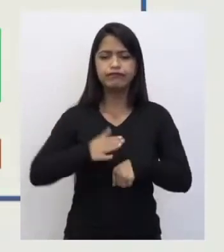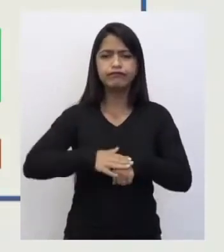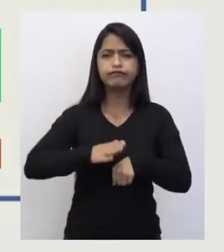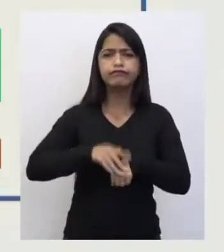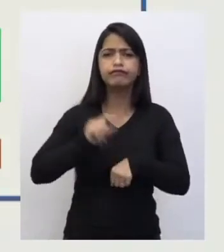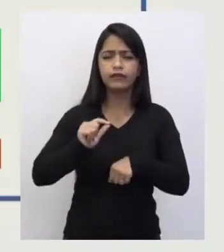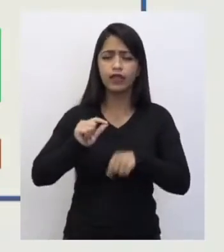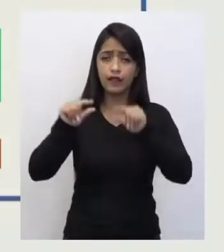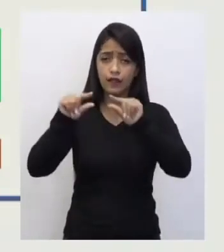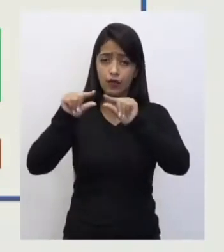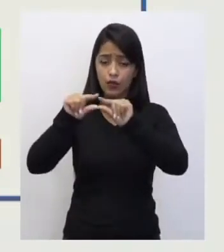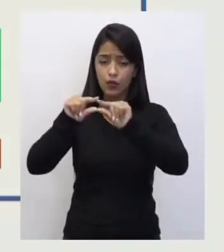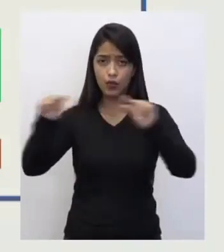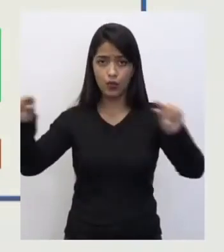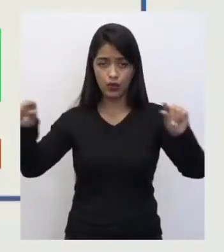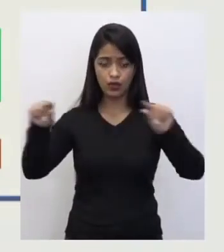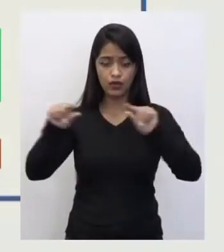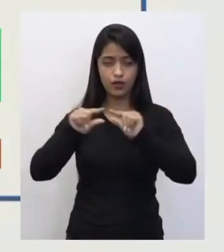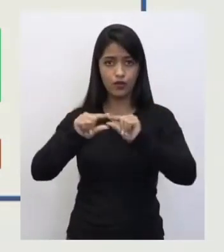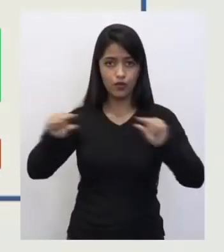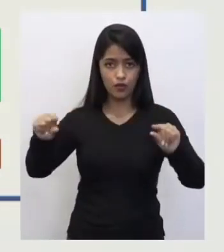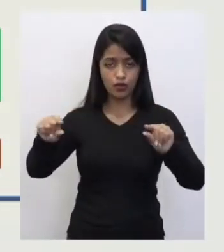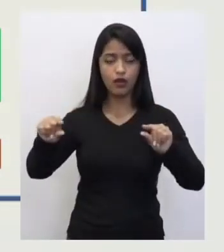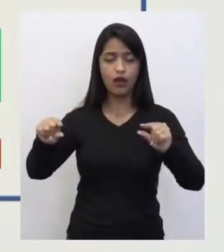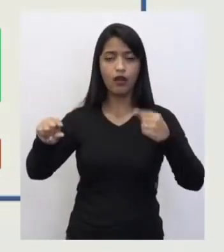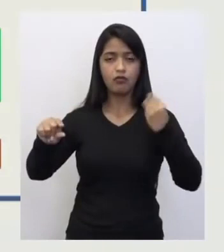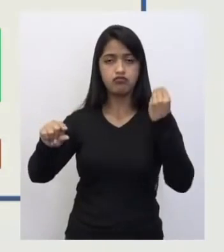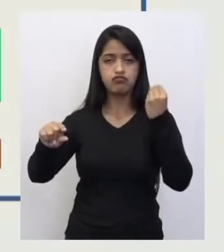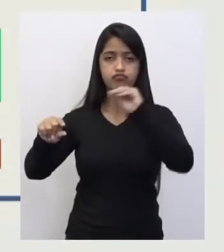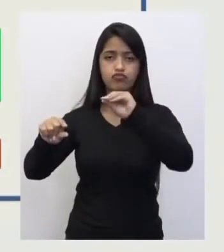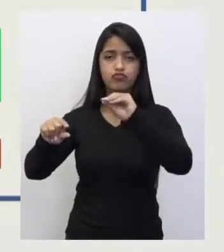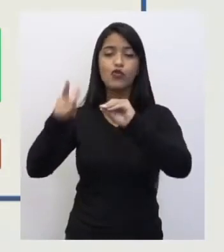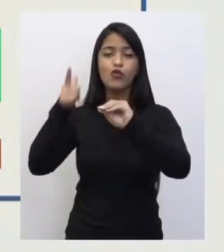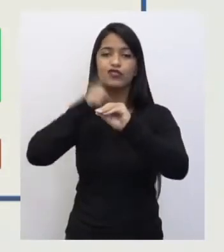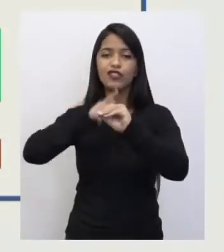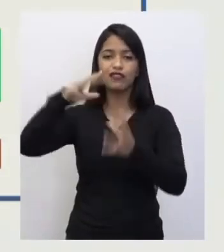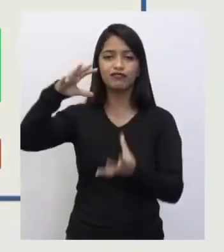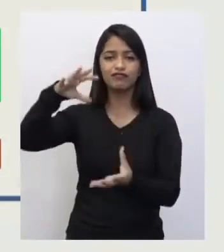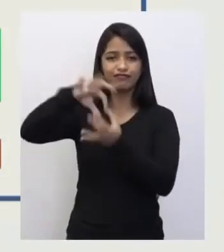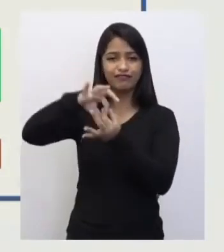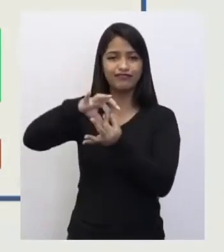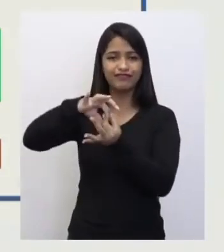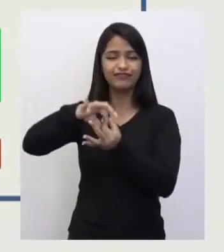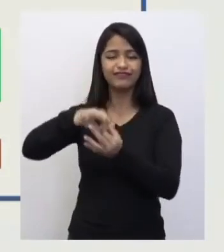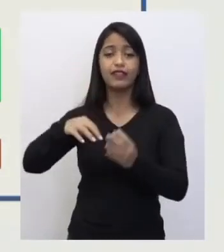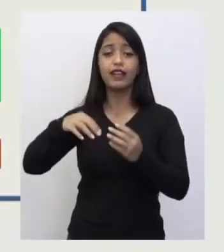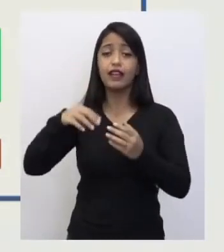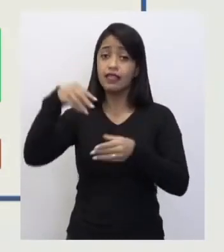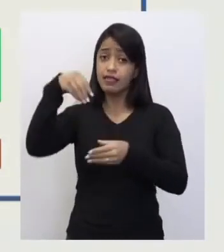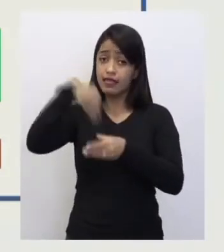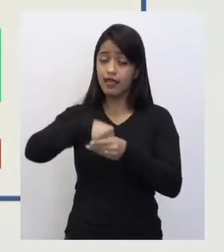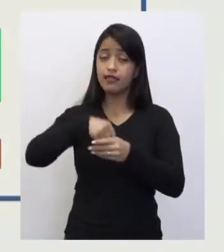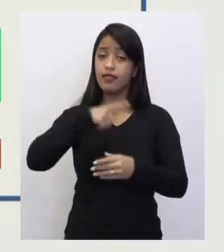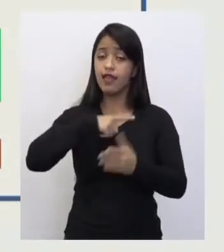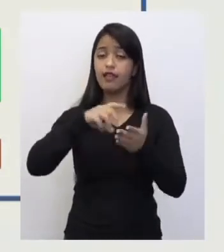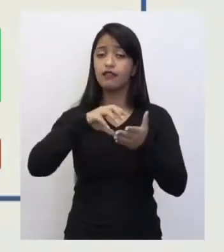as orações e carregando consigo um determinado sentido, que pode ser, por exemplo,